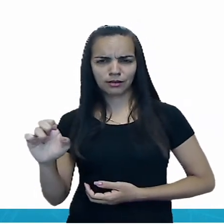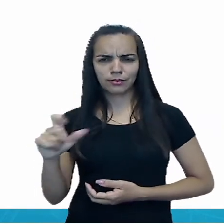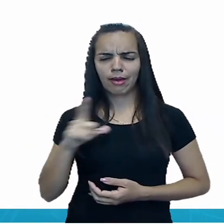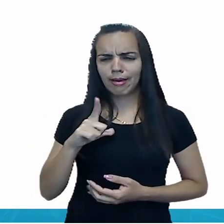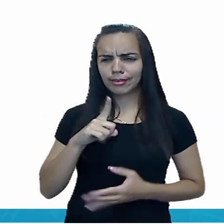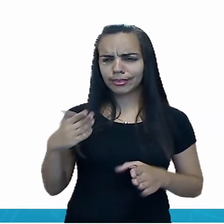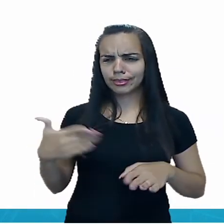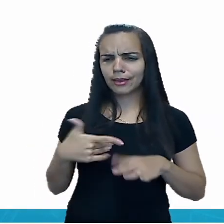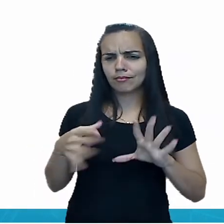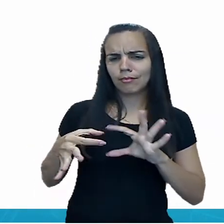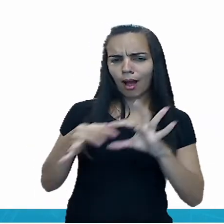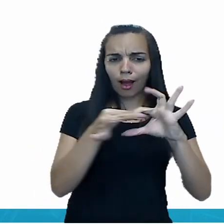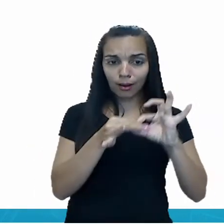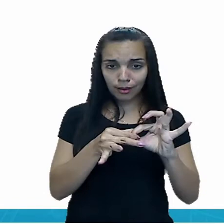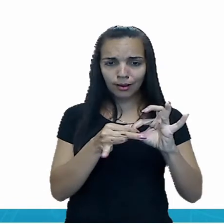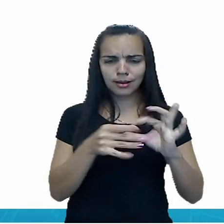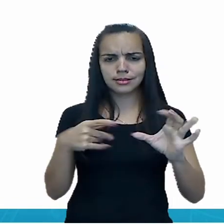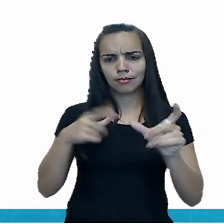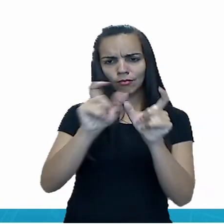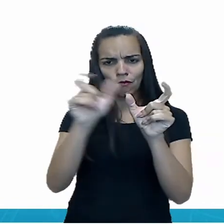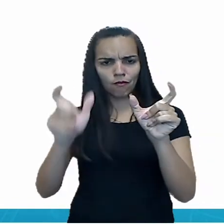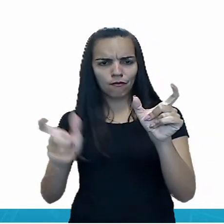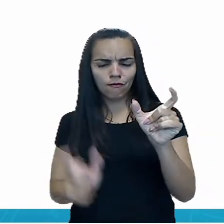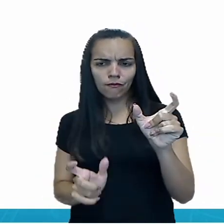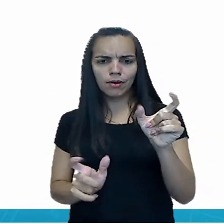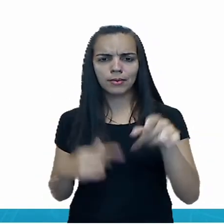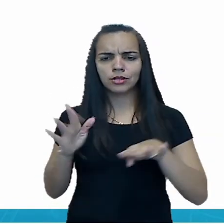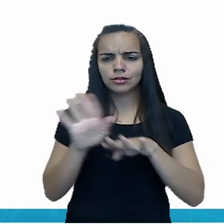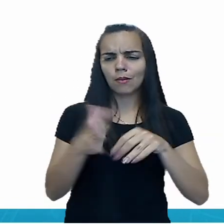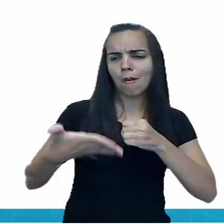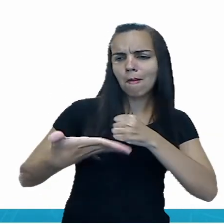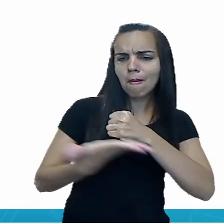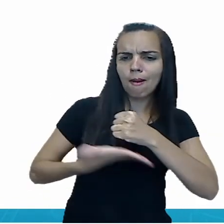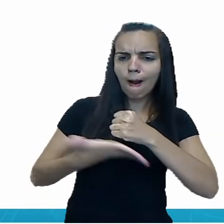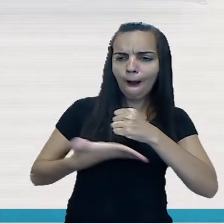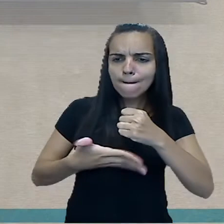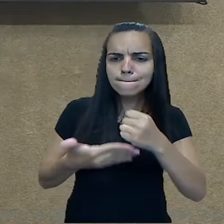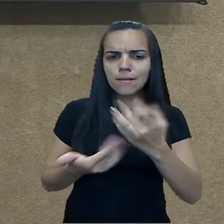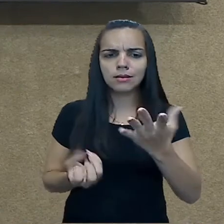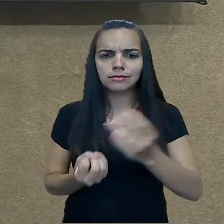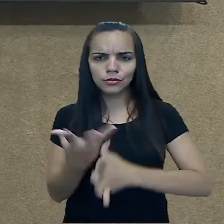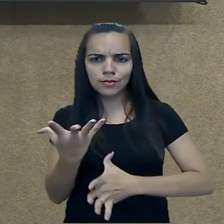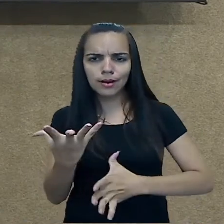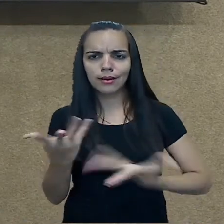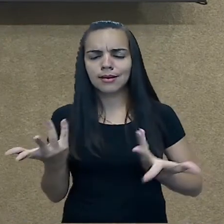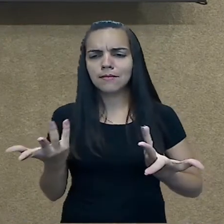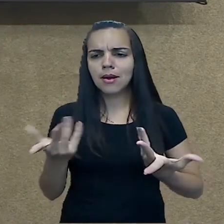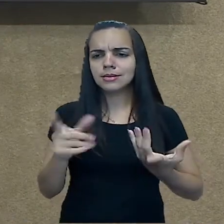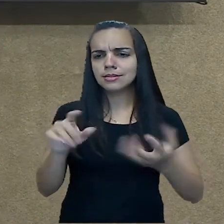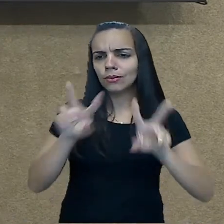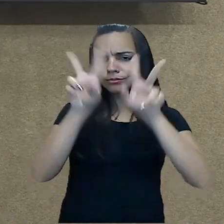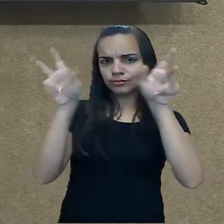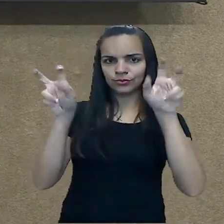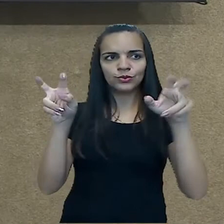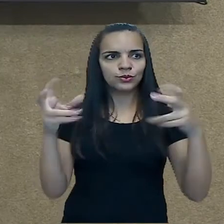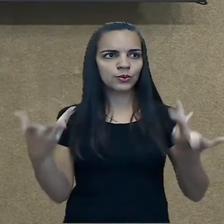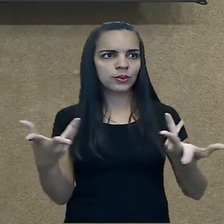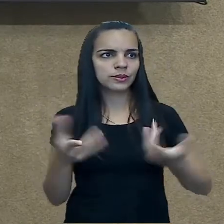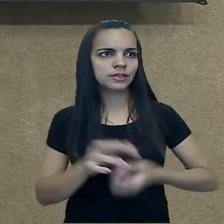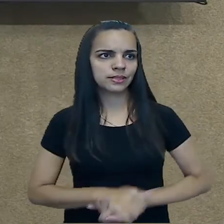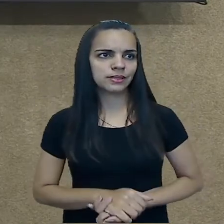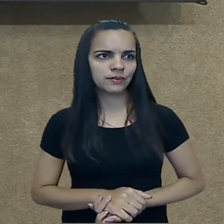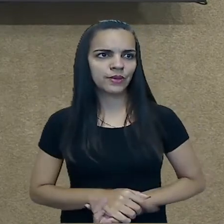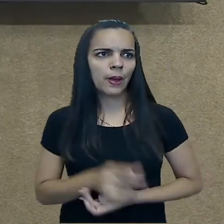o verbete e a obra que serviu de base para a criação de um determinado assunto. Ou seja, ele reúne ali aquelas informações que